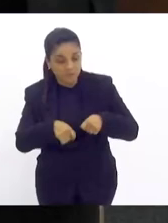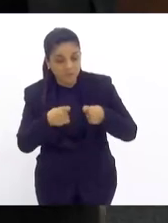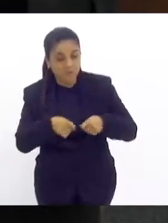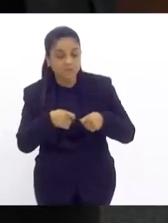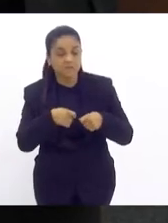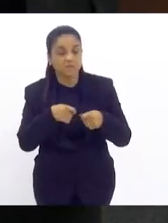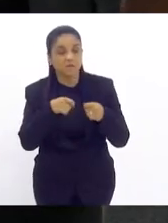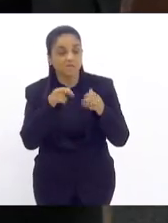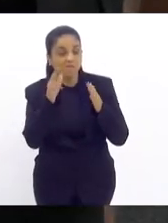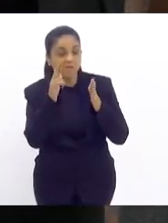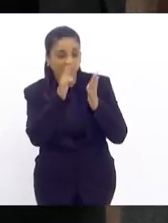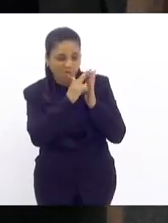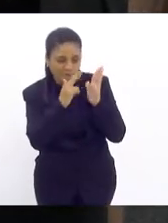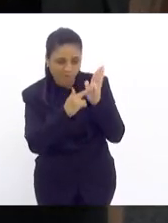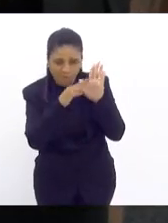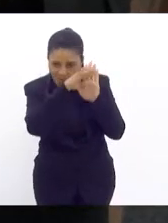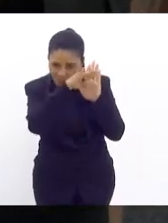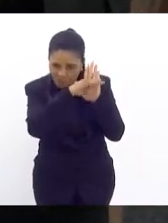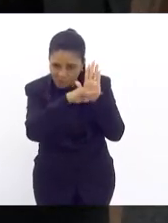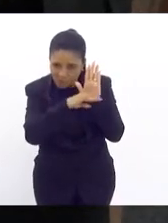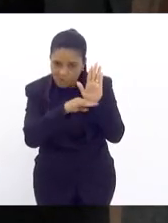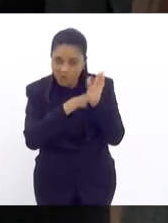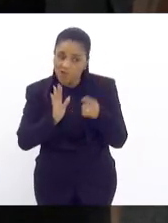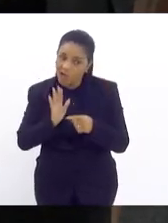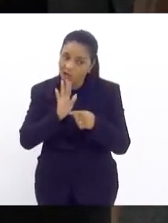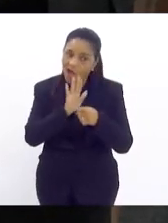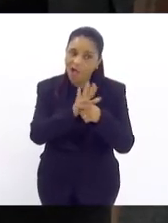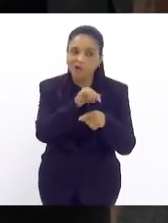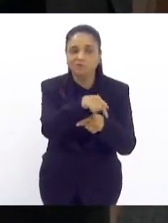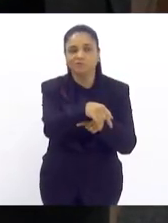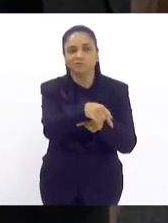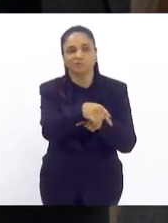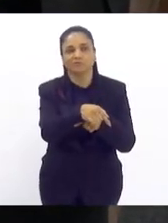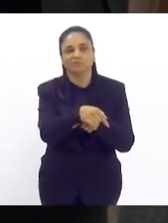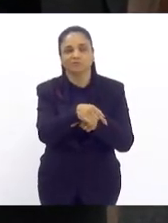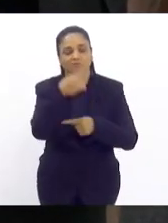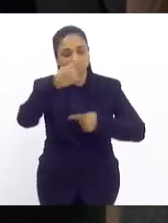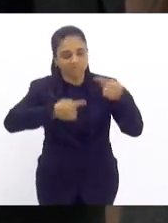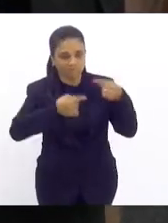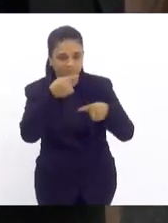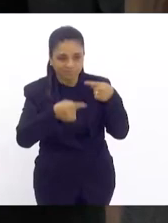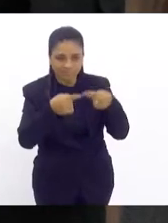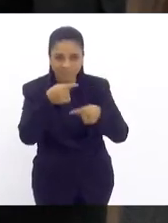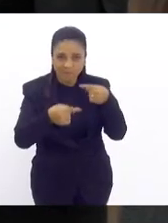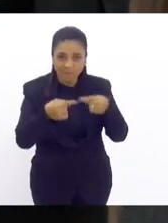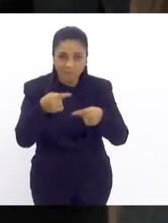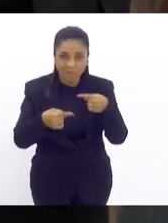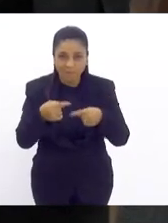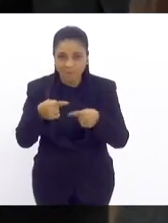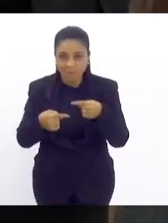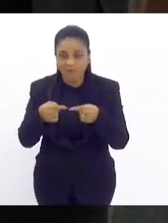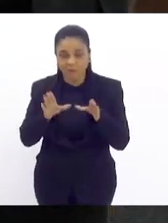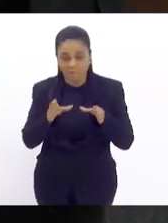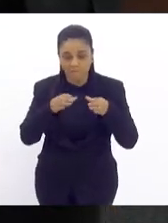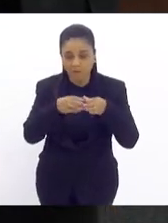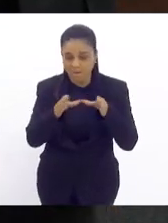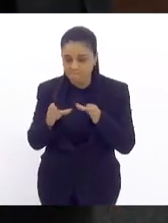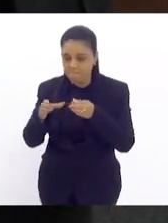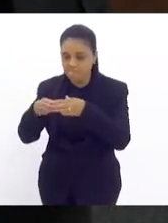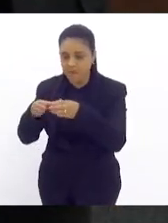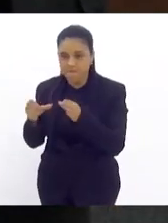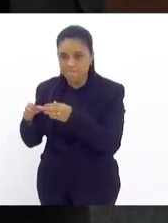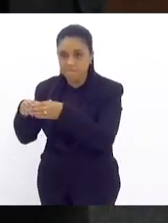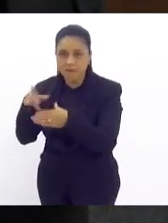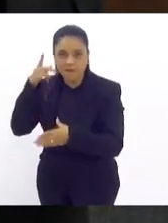formulação que contribui efetivamente para esse debate para que a gente instale as frentes parlamentares